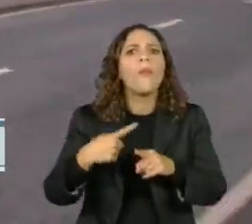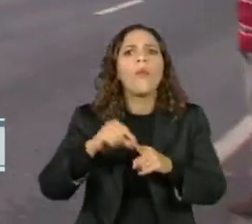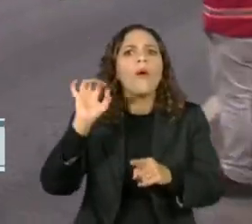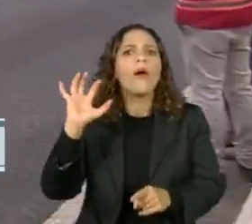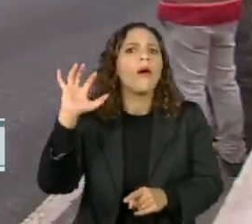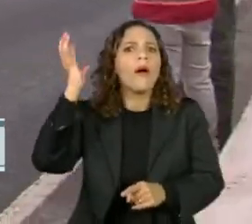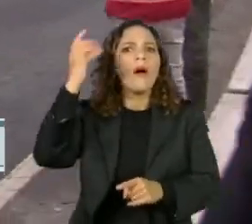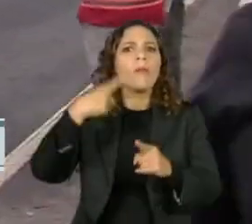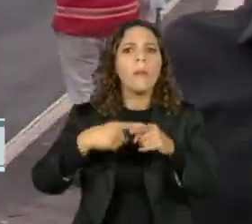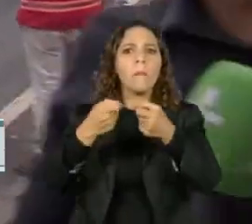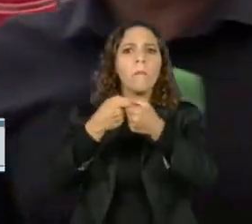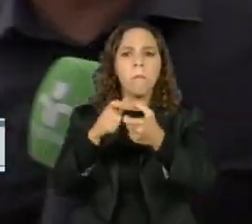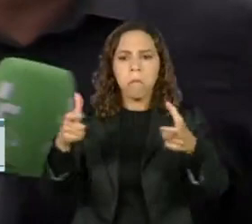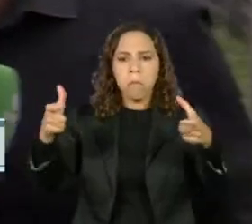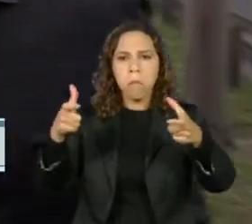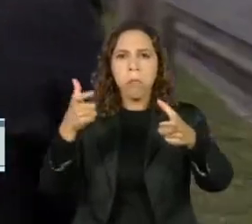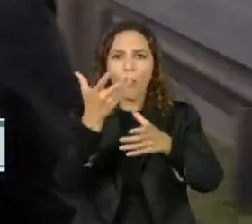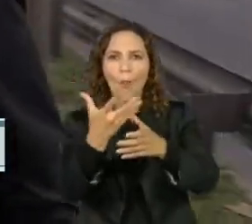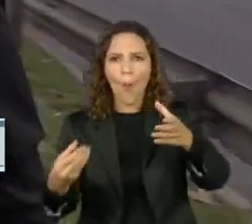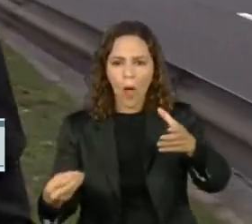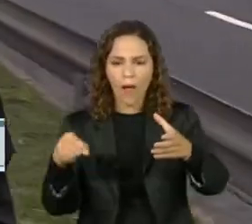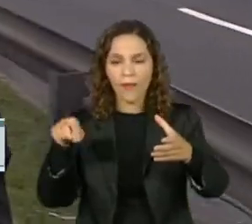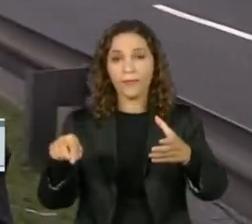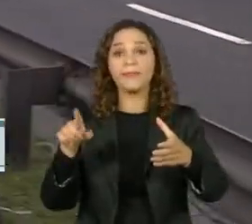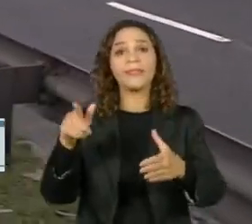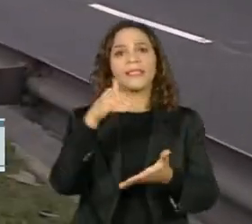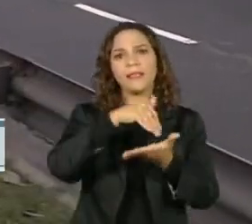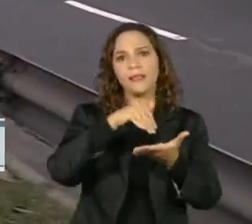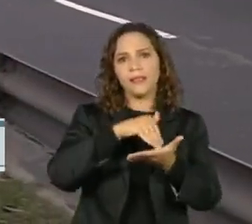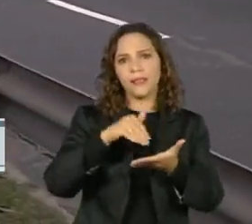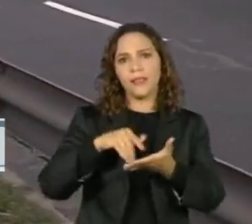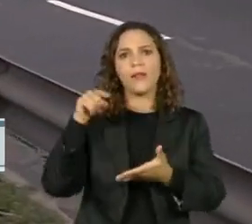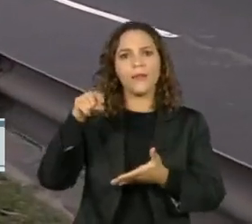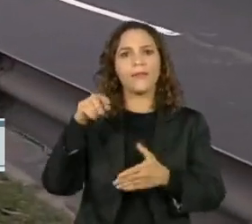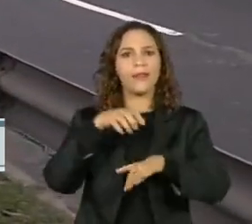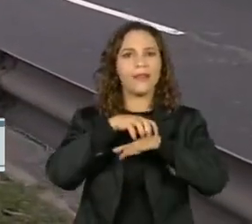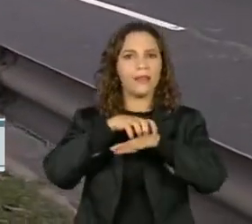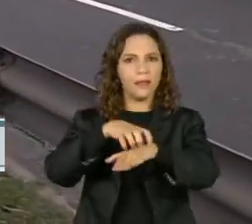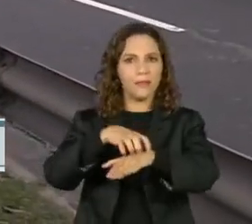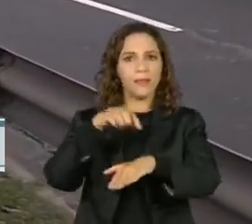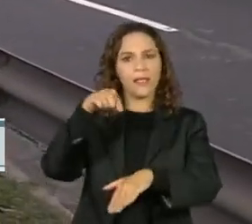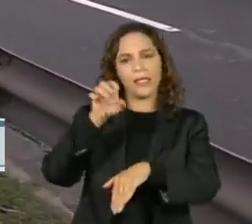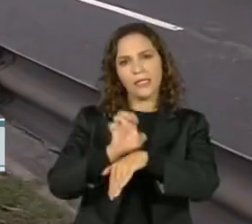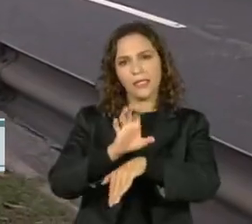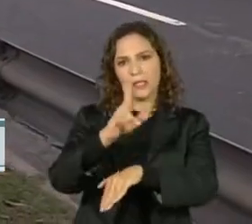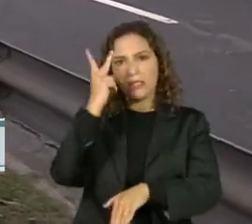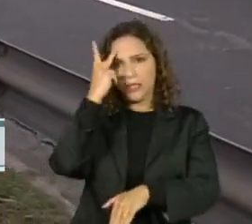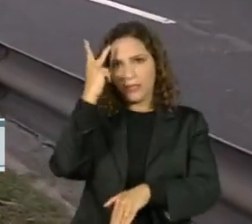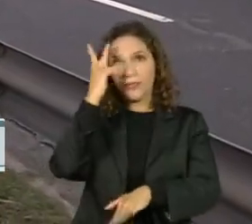abertura dessa cratera. O secretário de Transportes do Estado de São Paulo já está no